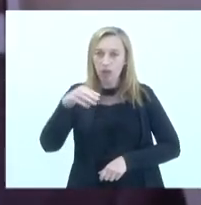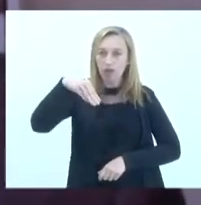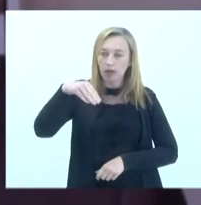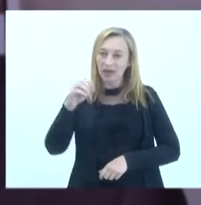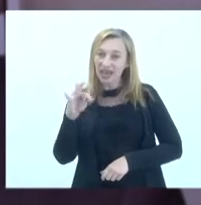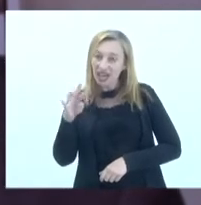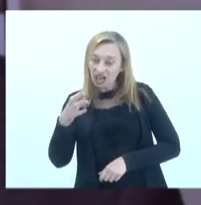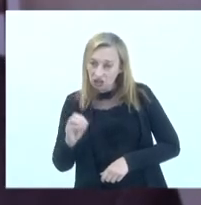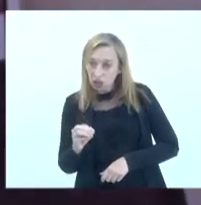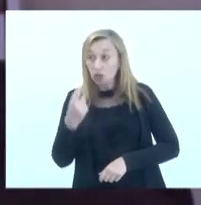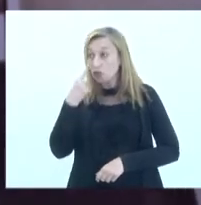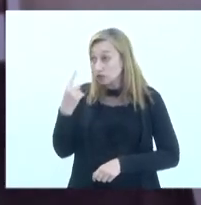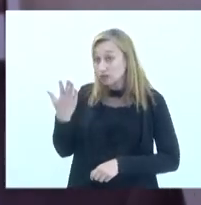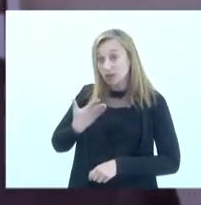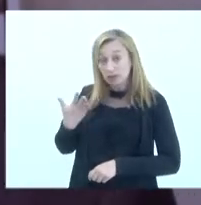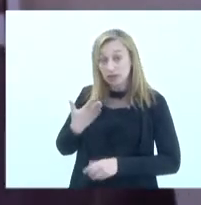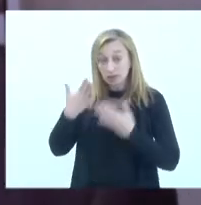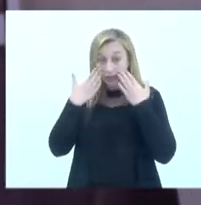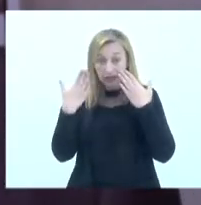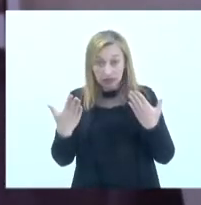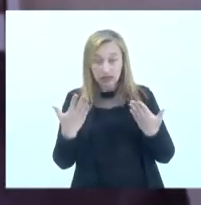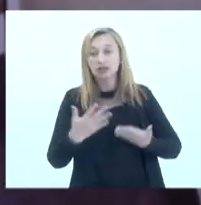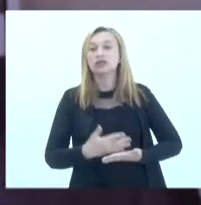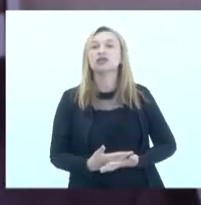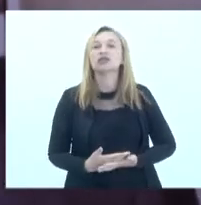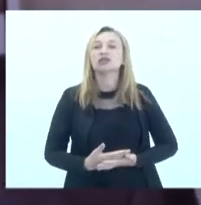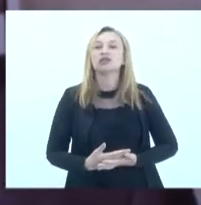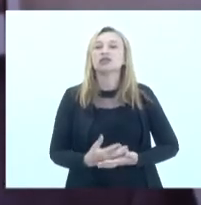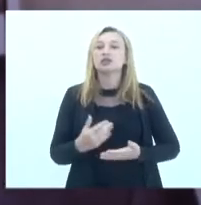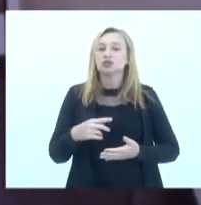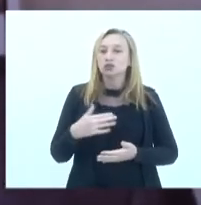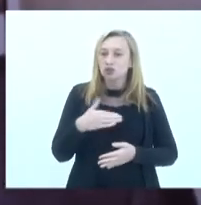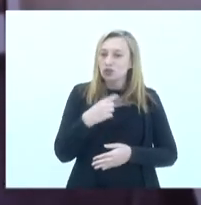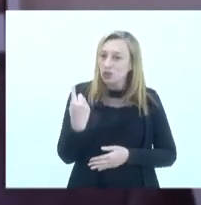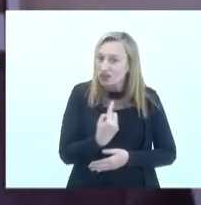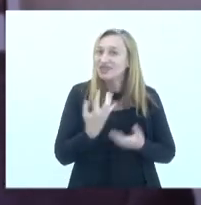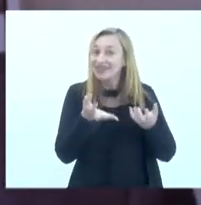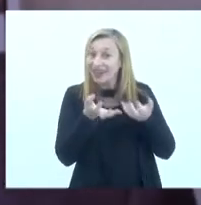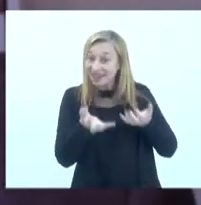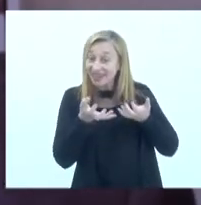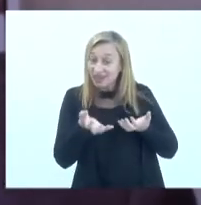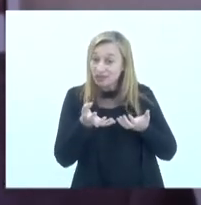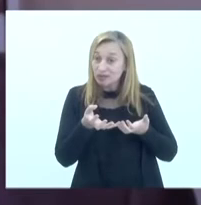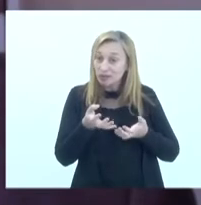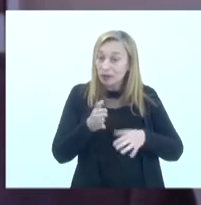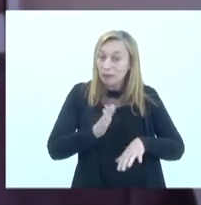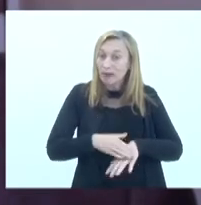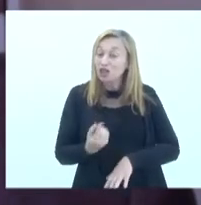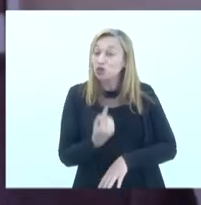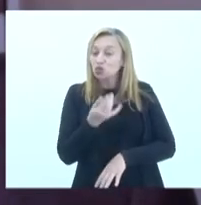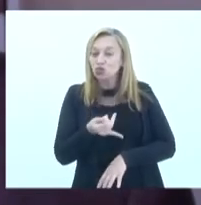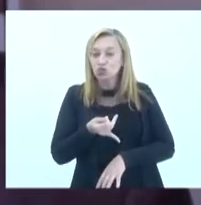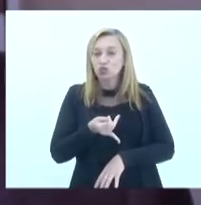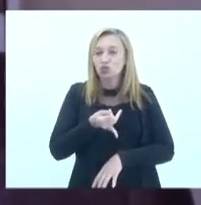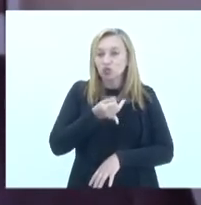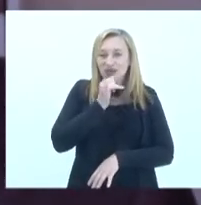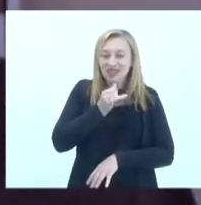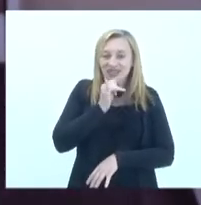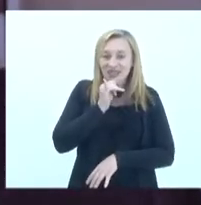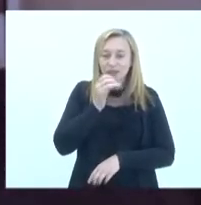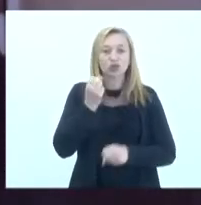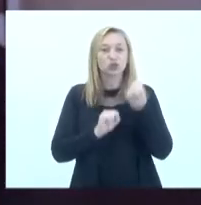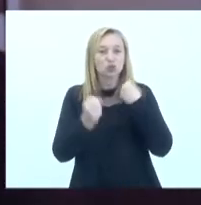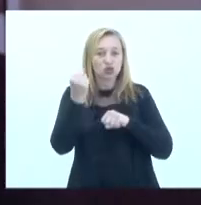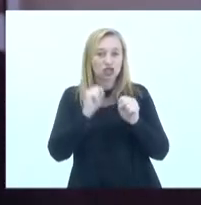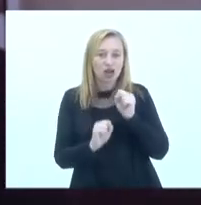apresentando a pujança do Estado nesse aspecto. Naturalmente, todos nós queremos que seja apenas mais um exemplo de pujança industrial no